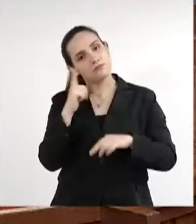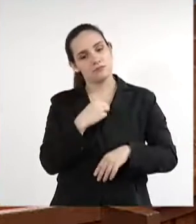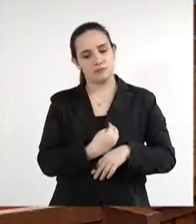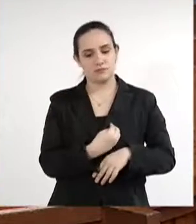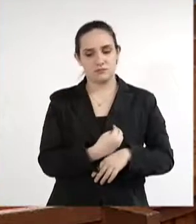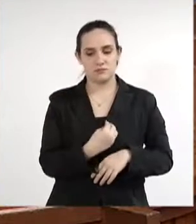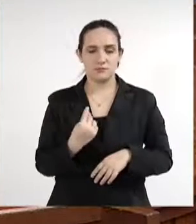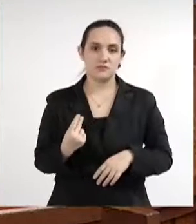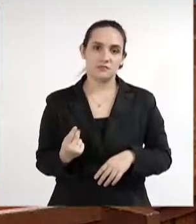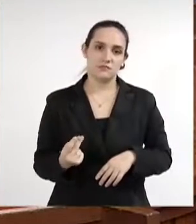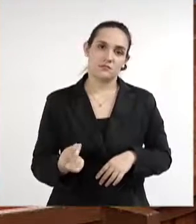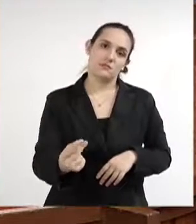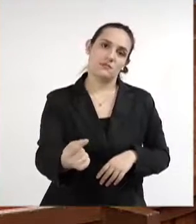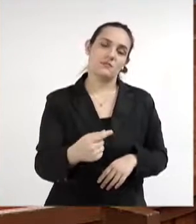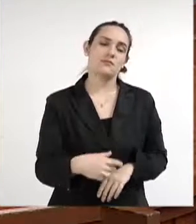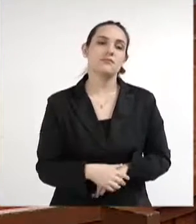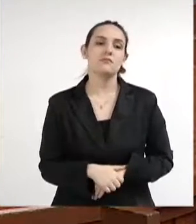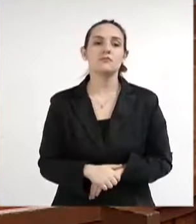viver.